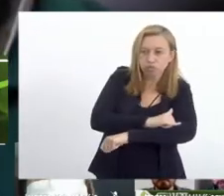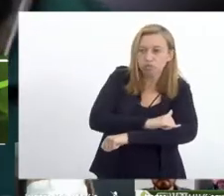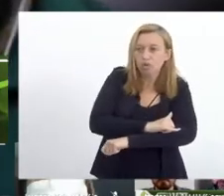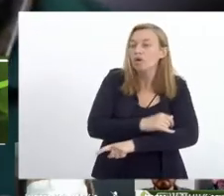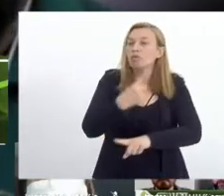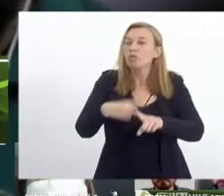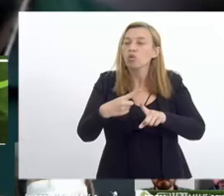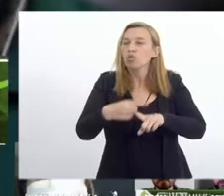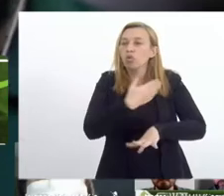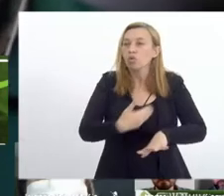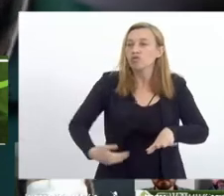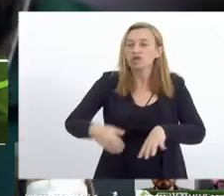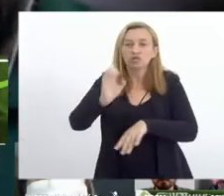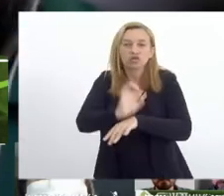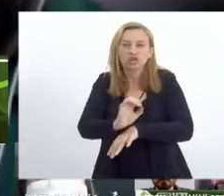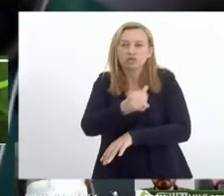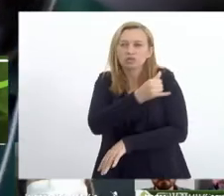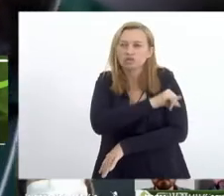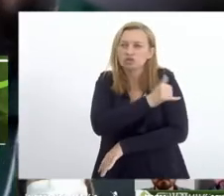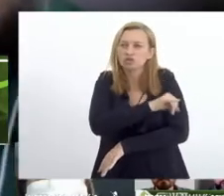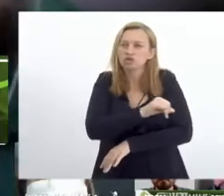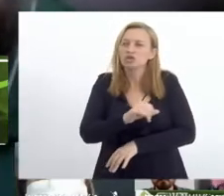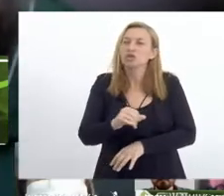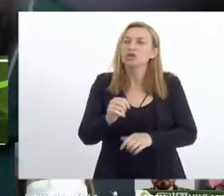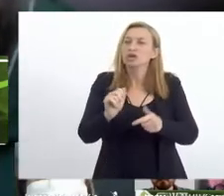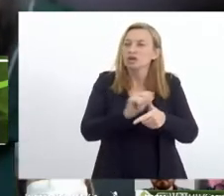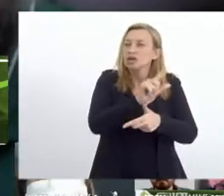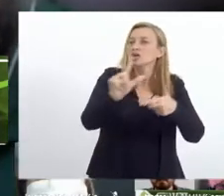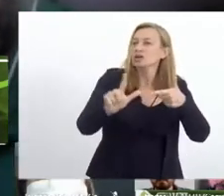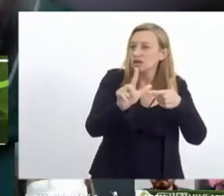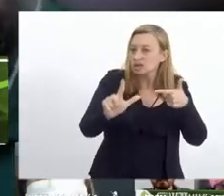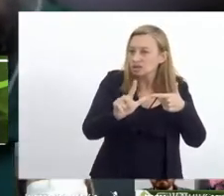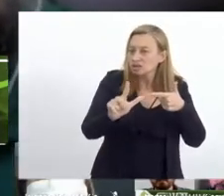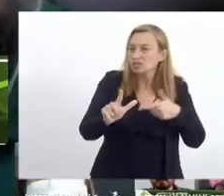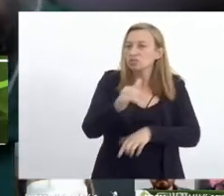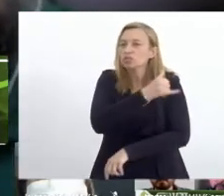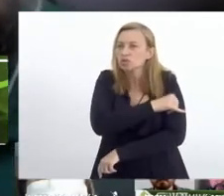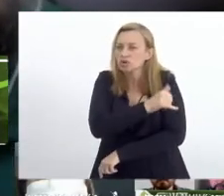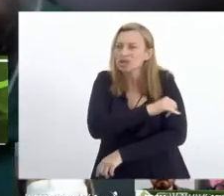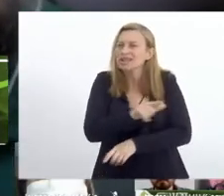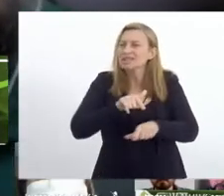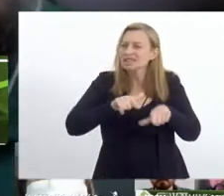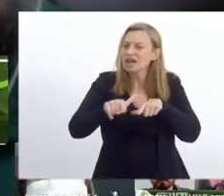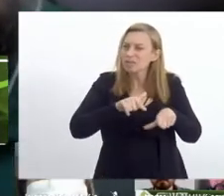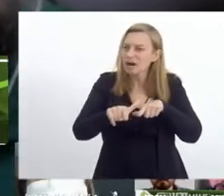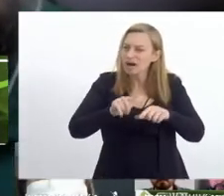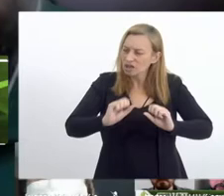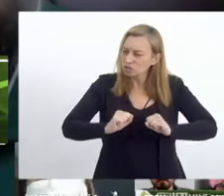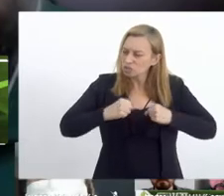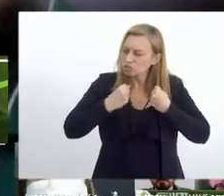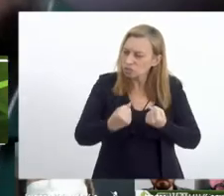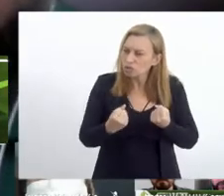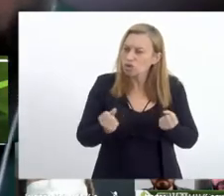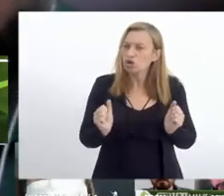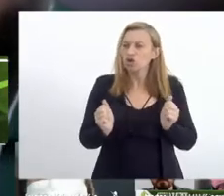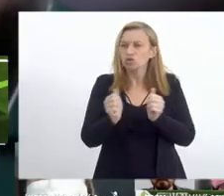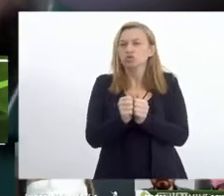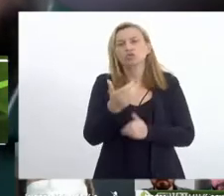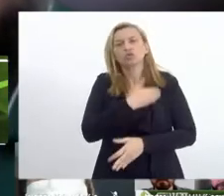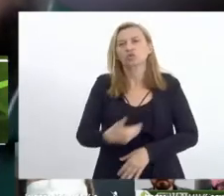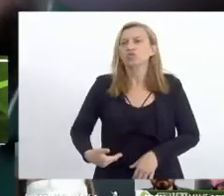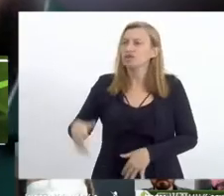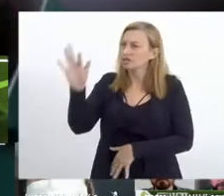que o governo do estado do Rio de Janeiro, para que o legislativo do Rio de Janeiro trabalhe positivamente junto ao governo